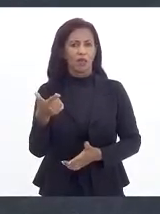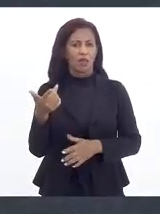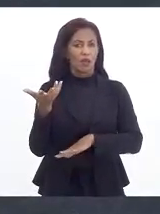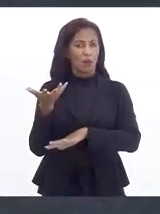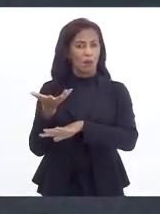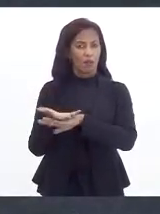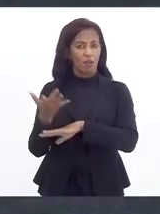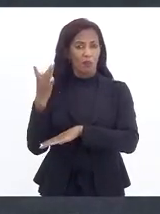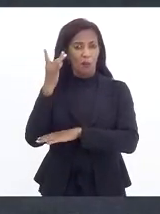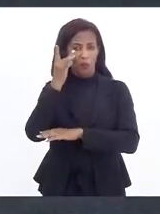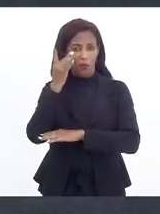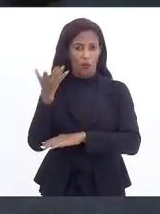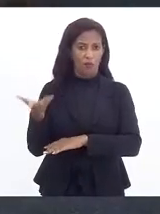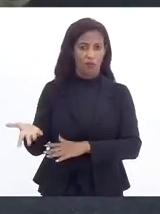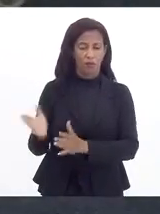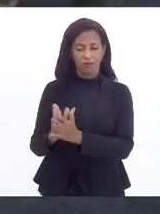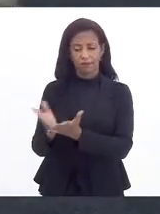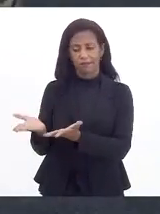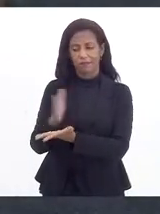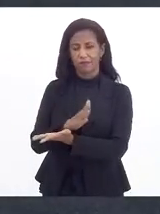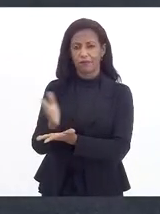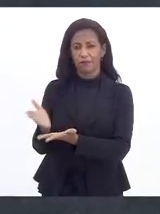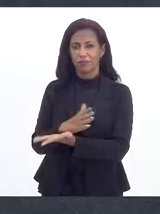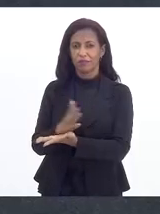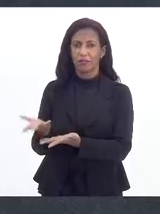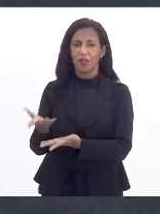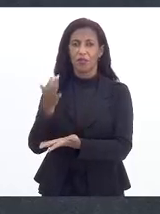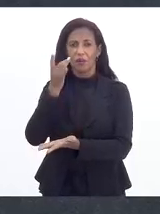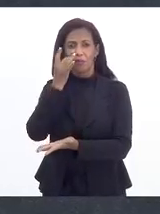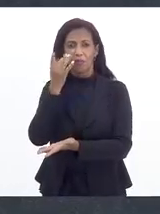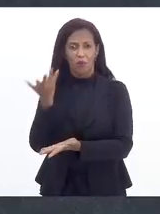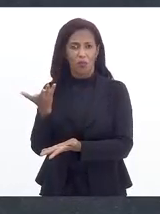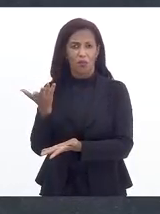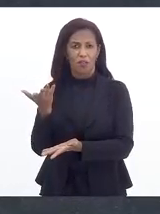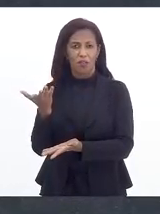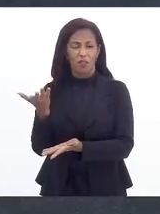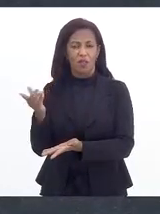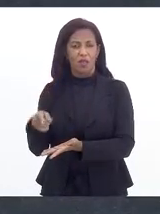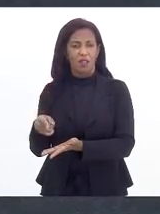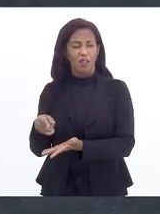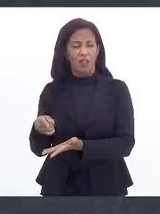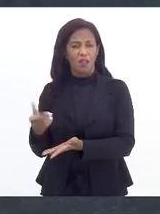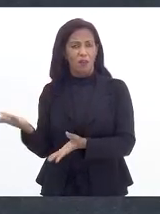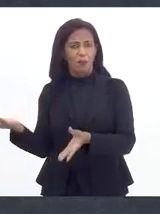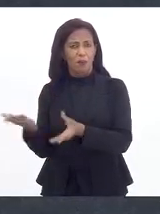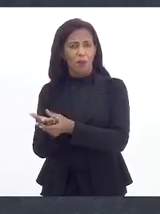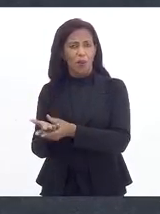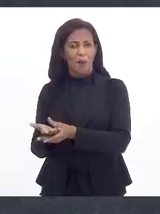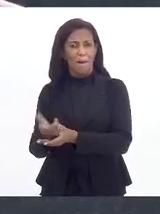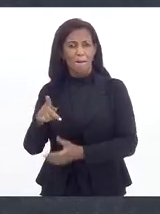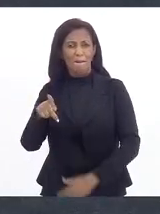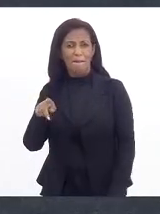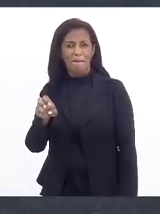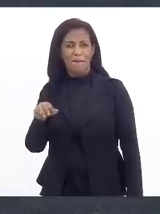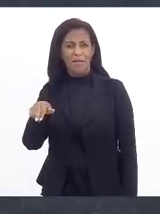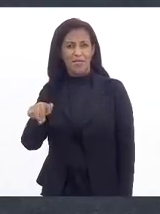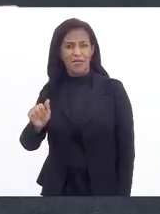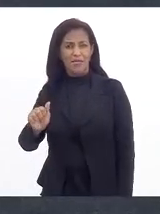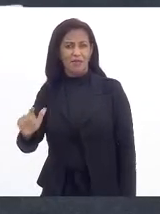de prova. Só para contribuir, matéria de prova é processo penal. Processo penal é legislação federal, é código de processo